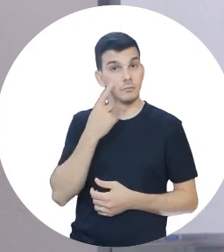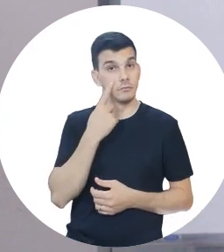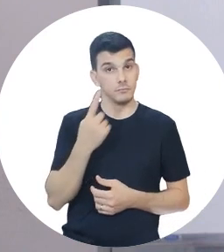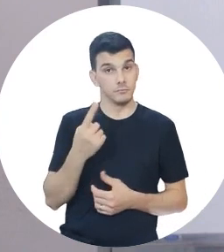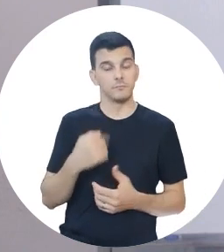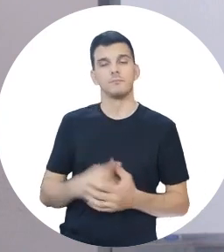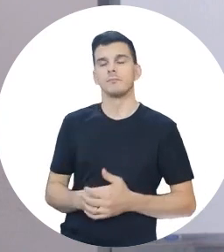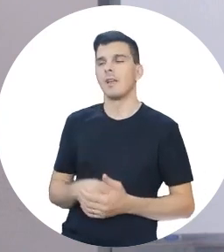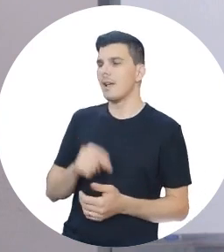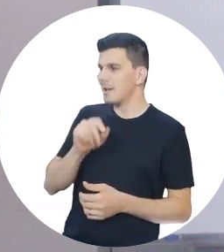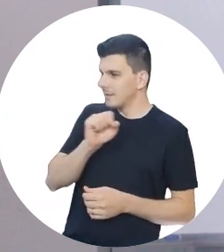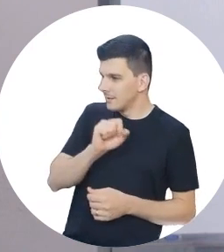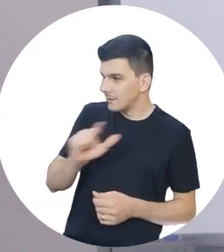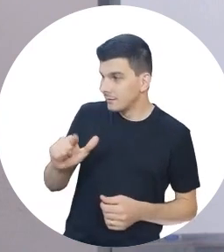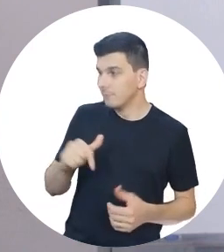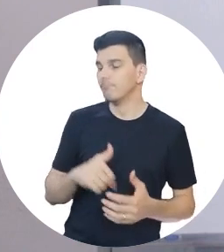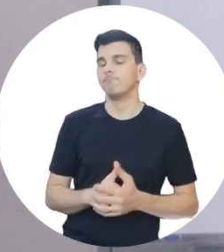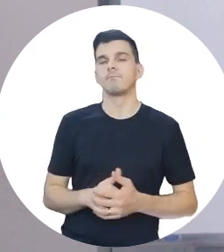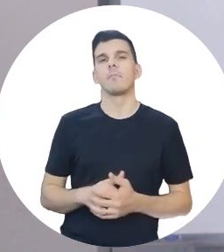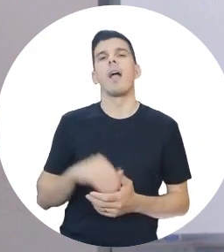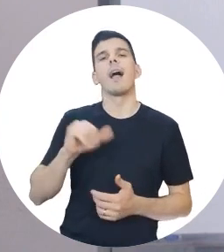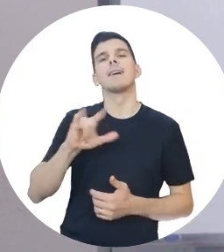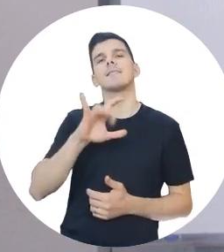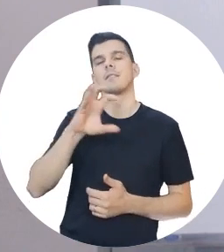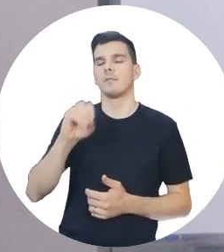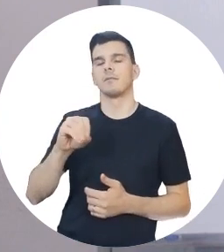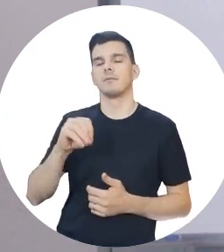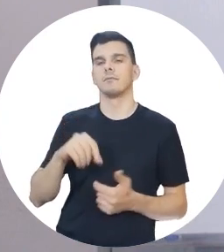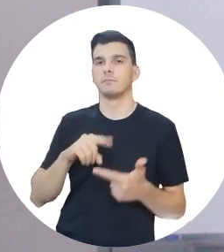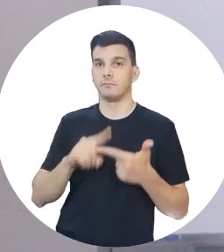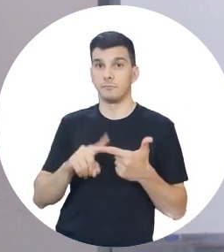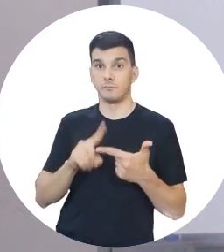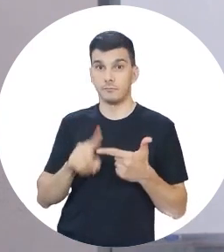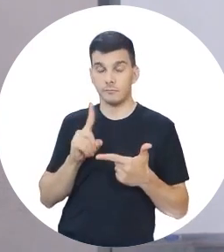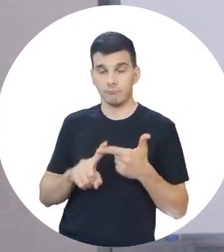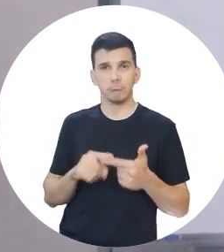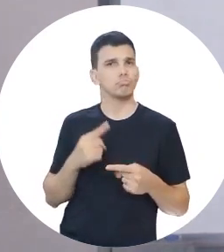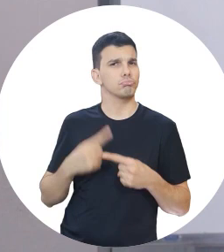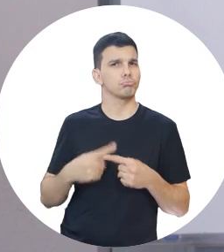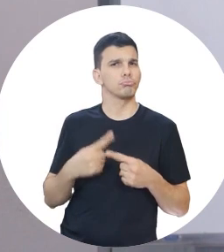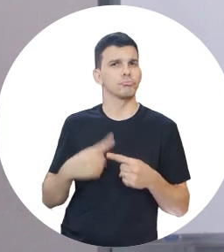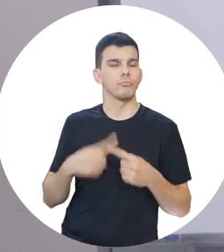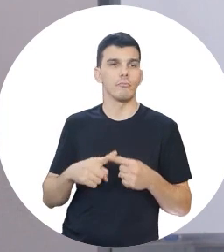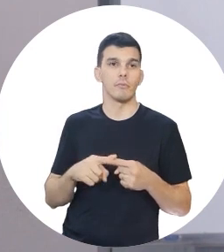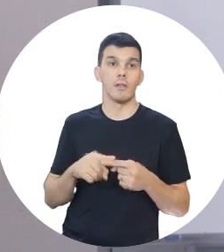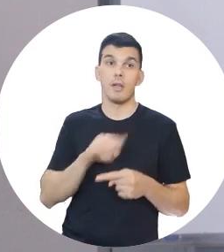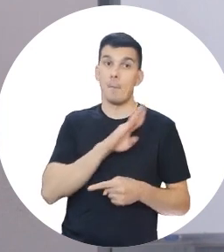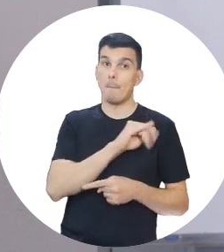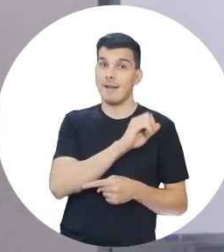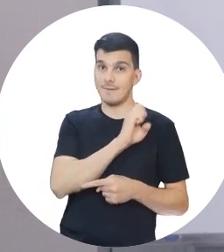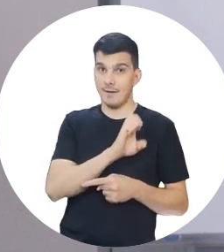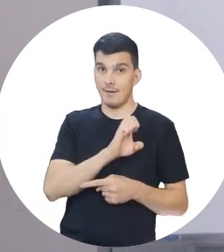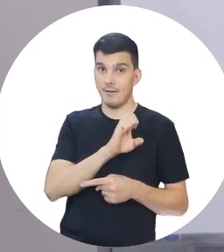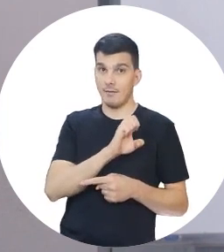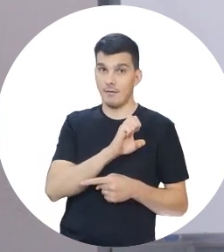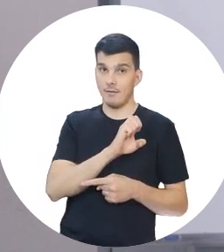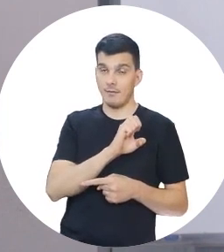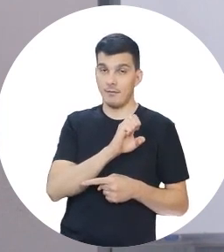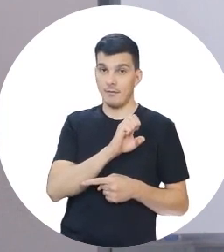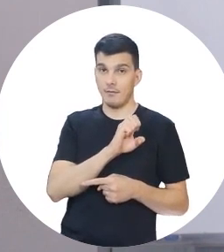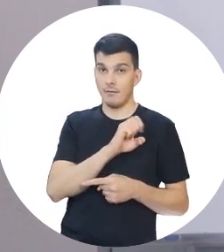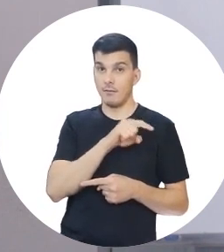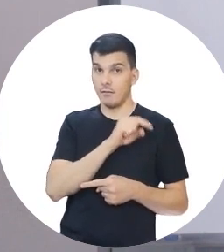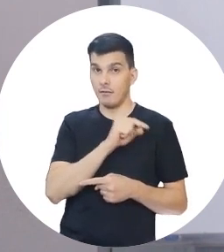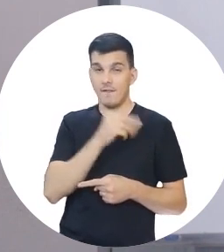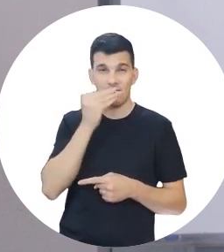aqui é um sal ácido, porque a base é o hidróxido